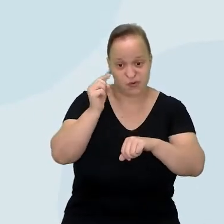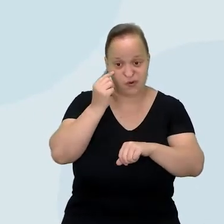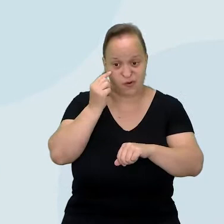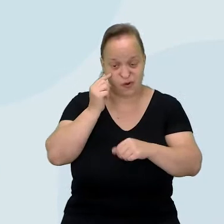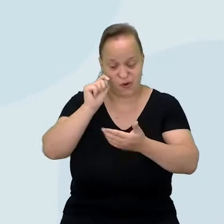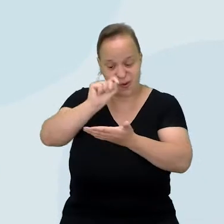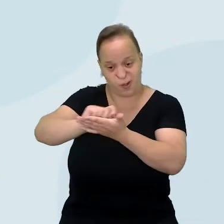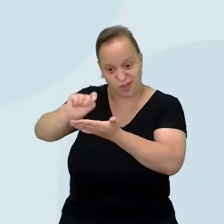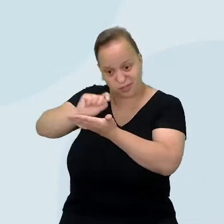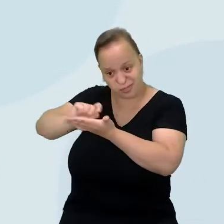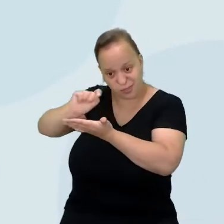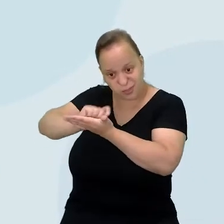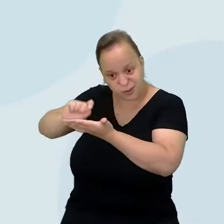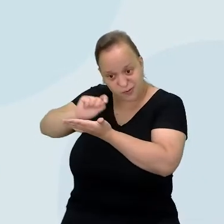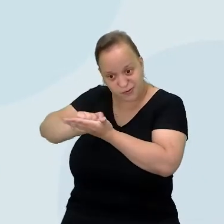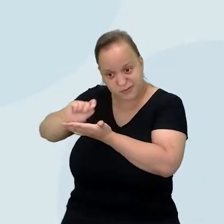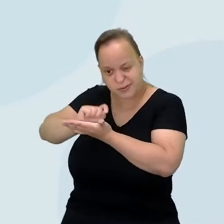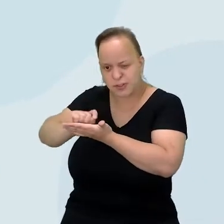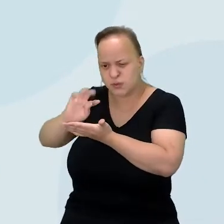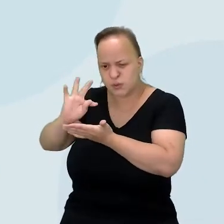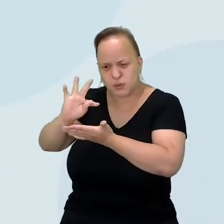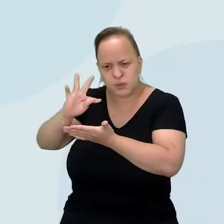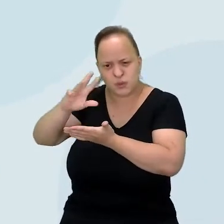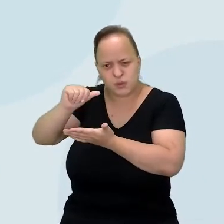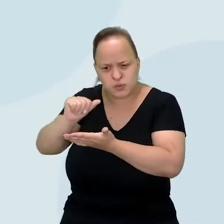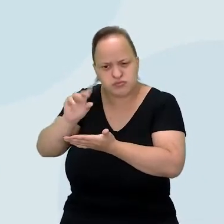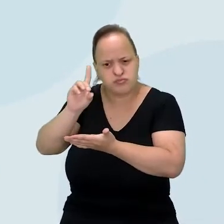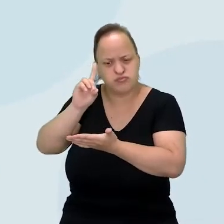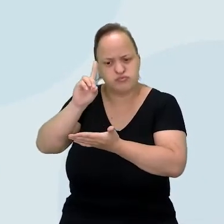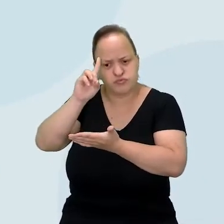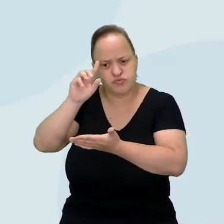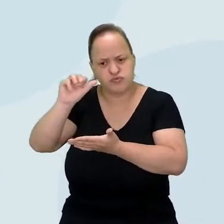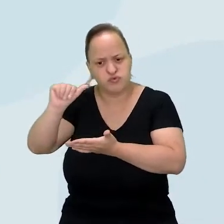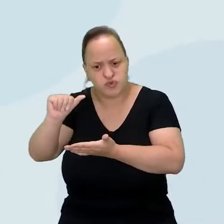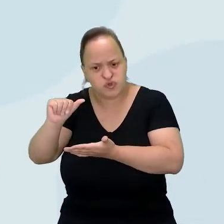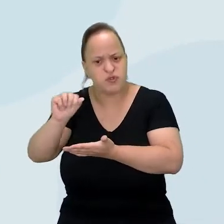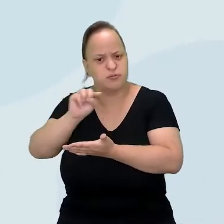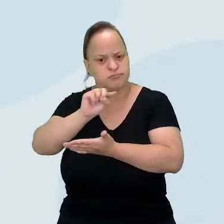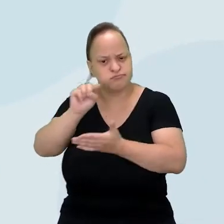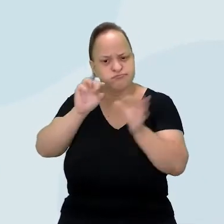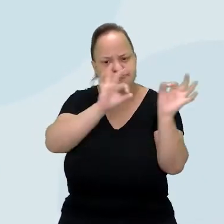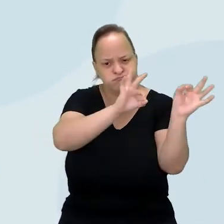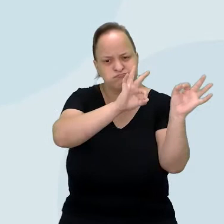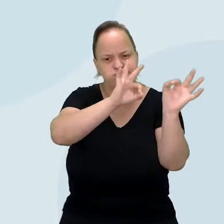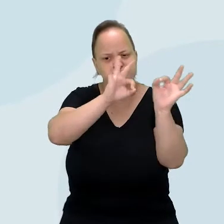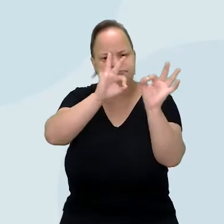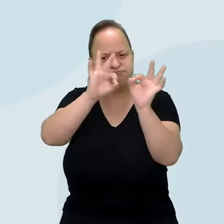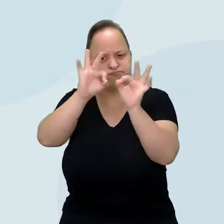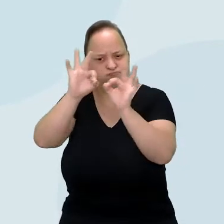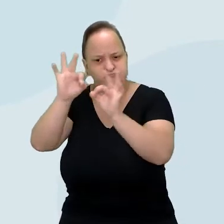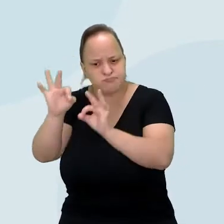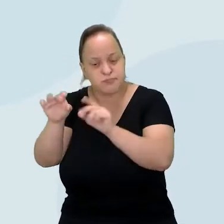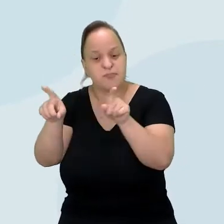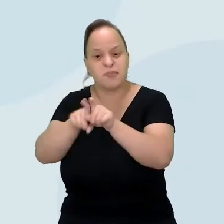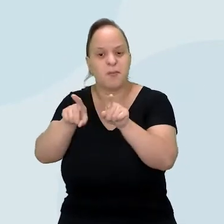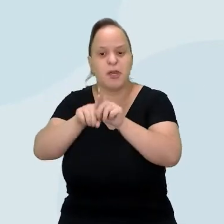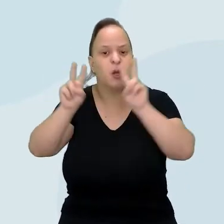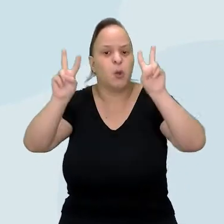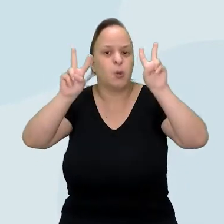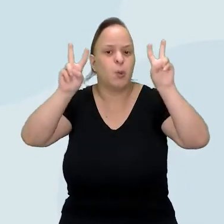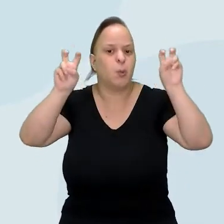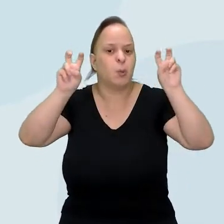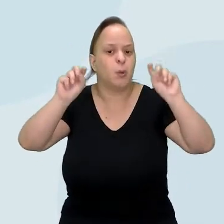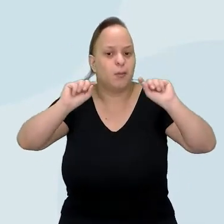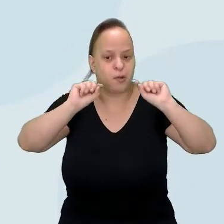bordo, tá certo? Anote aí a data dessa aula que você está assistindo. O nosso tema da aula, que eu